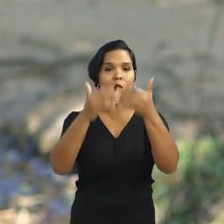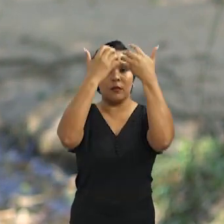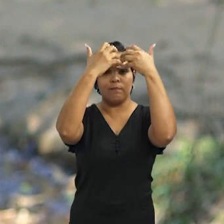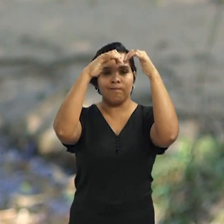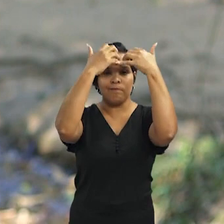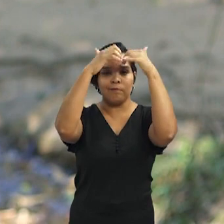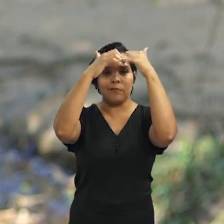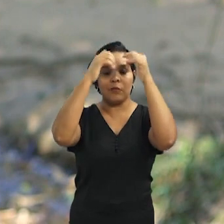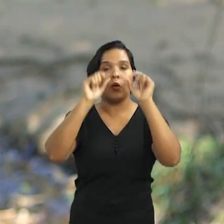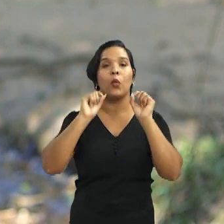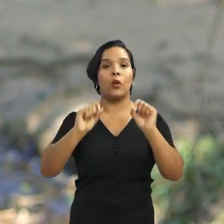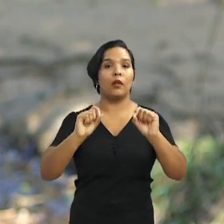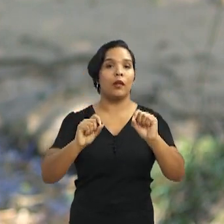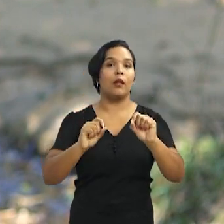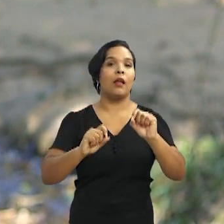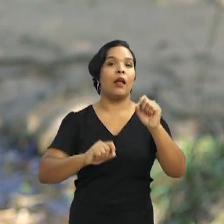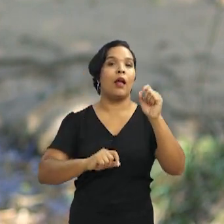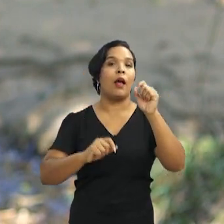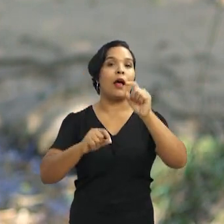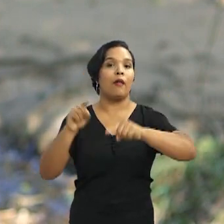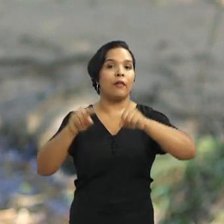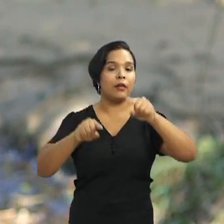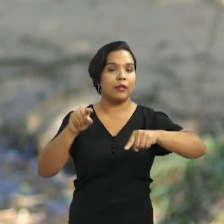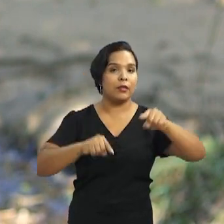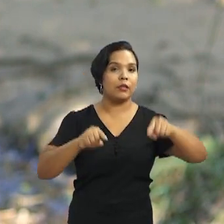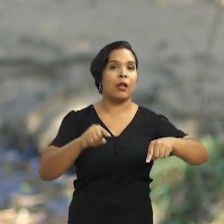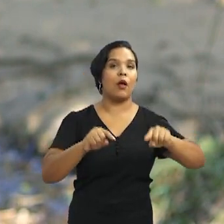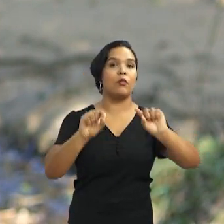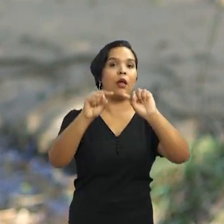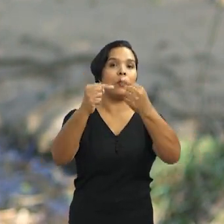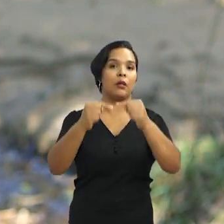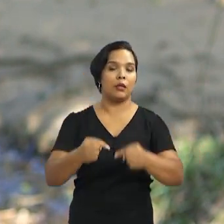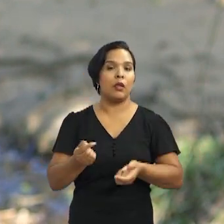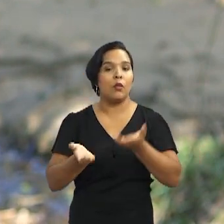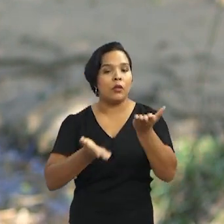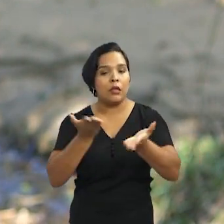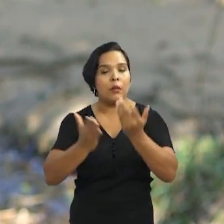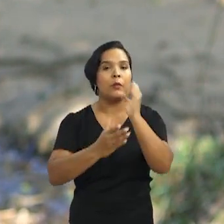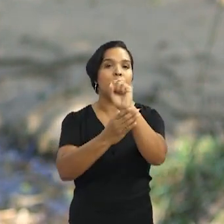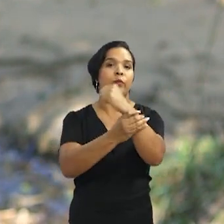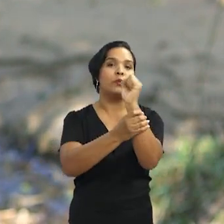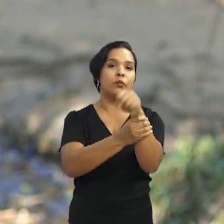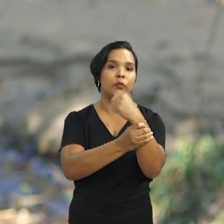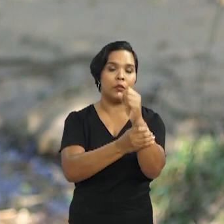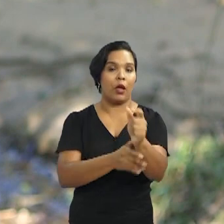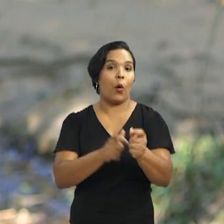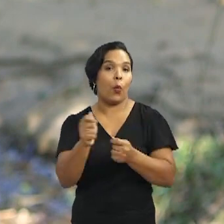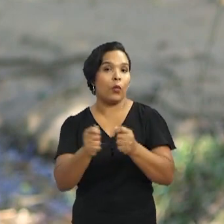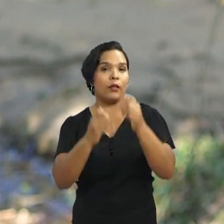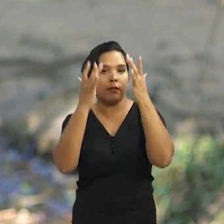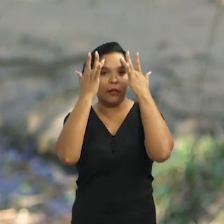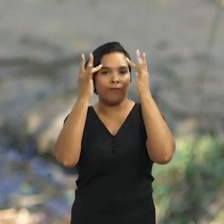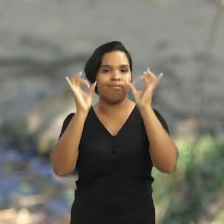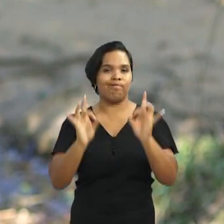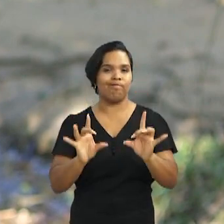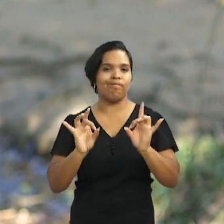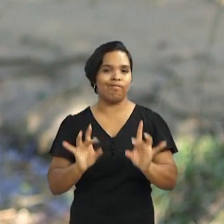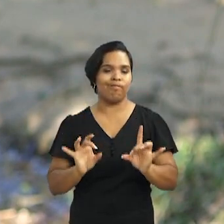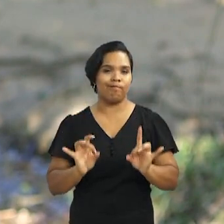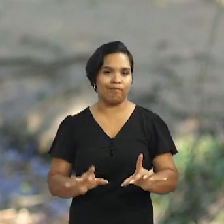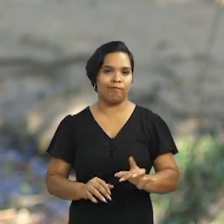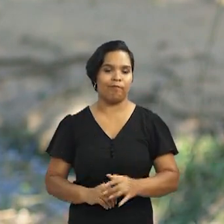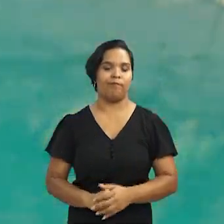sobre doenças neurológicas, entre eles a avaliação da eficácia da aplicação do tratamento fisioterapêutico para o controle